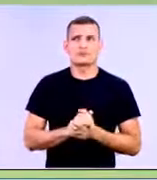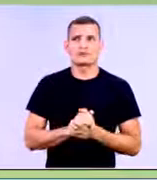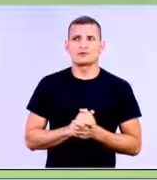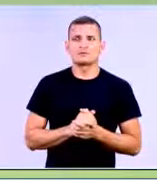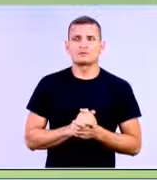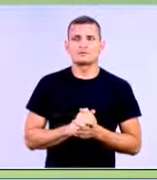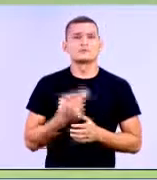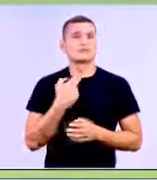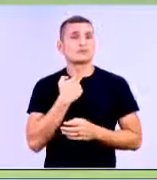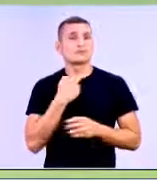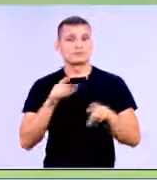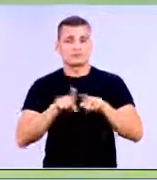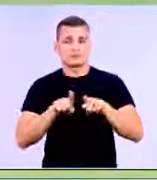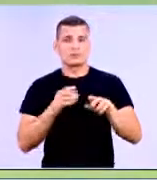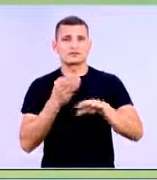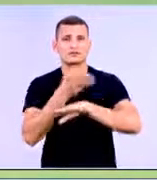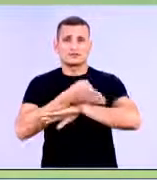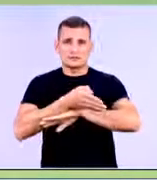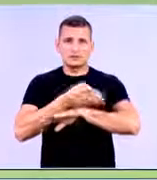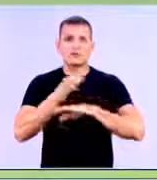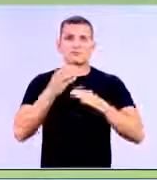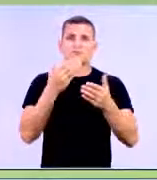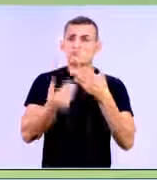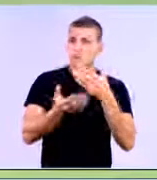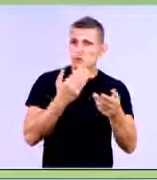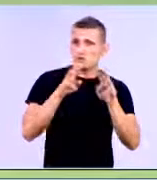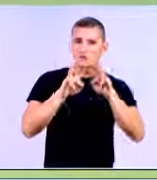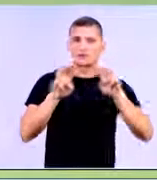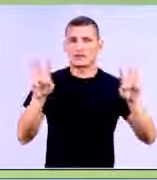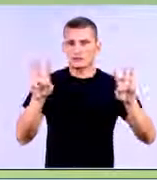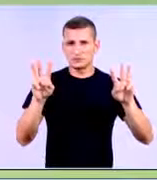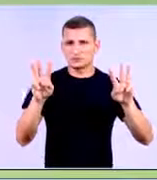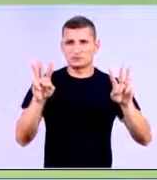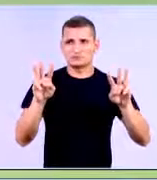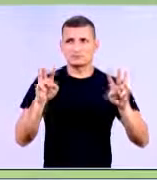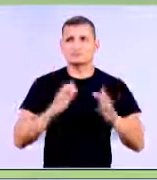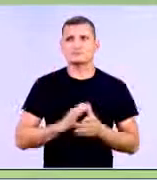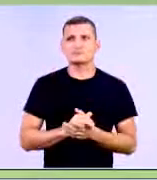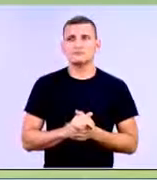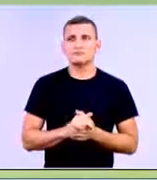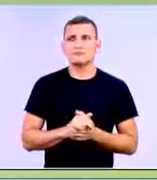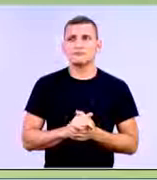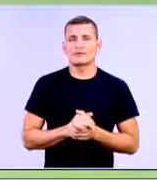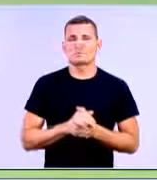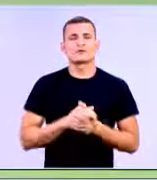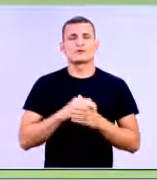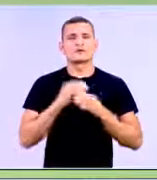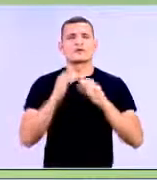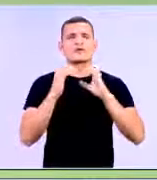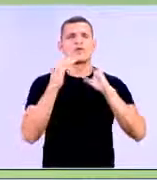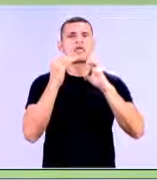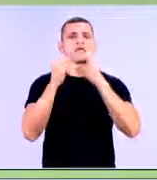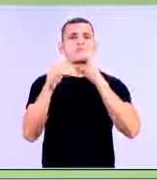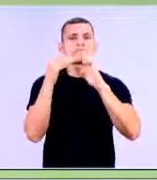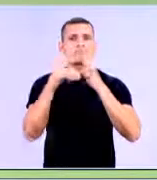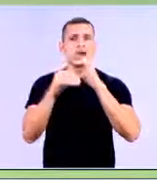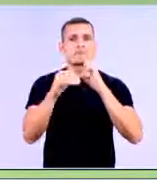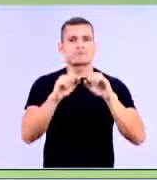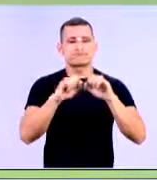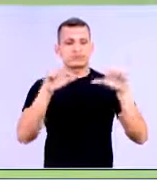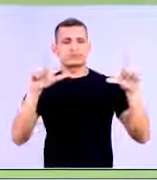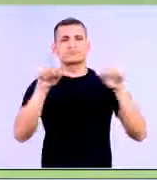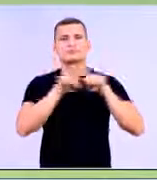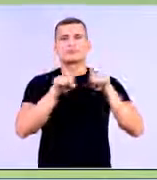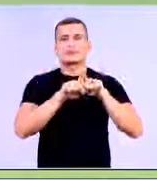acessar qualquer site sem critérios. E nem mesmo abrir e-mails porque chegou na tua caixa de